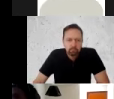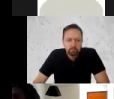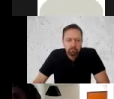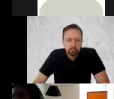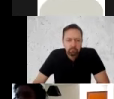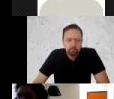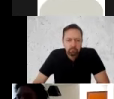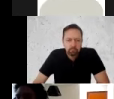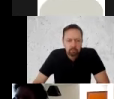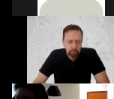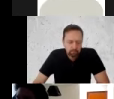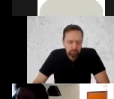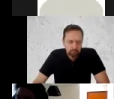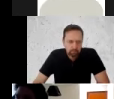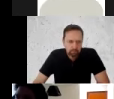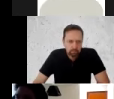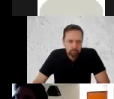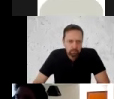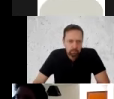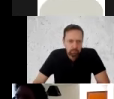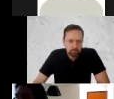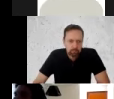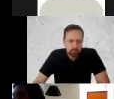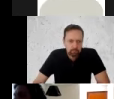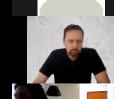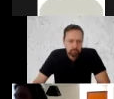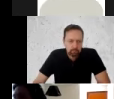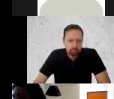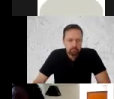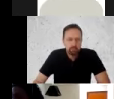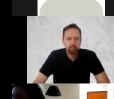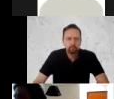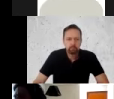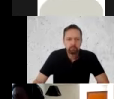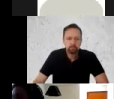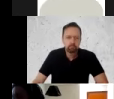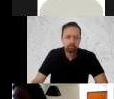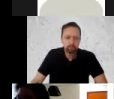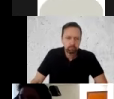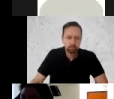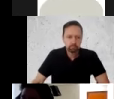e observa-se que o número de